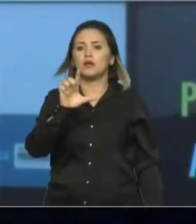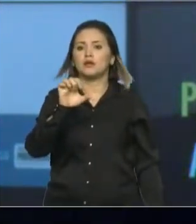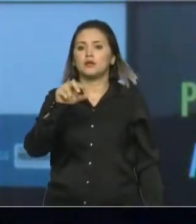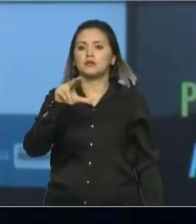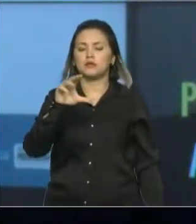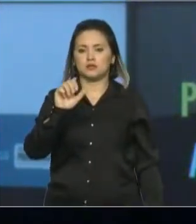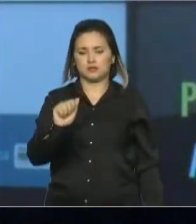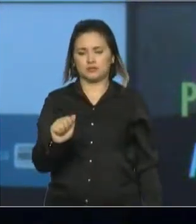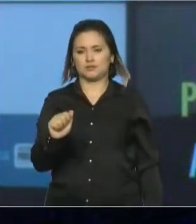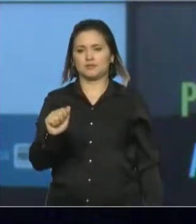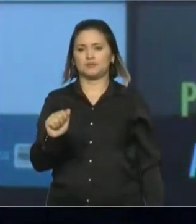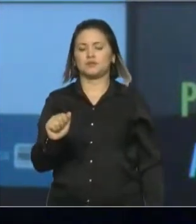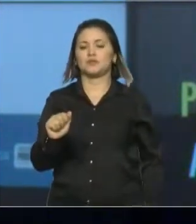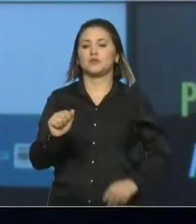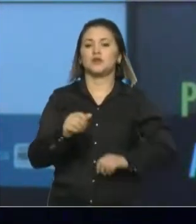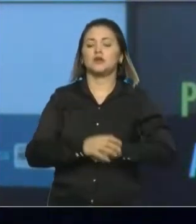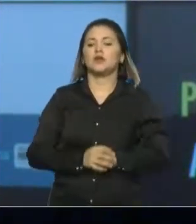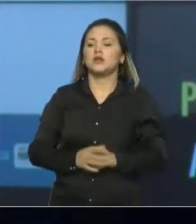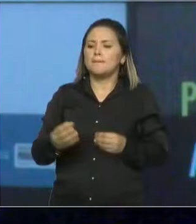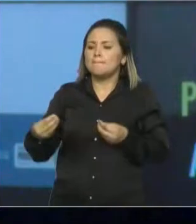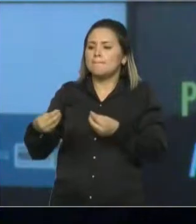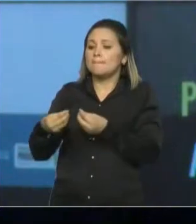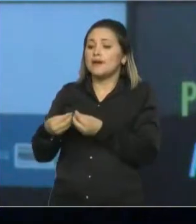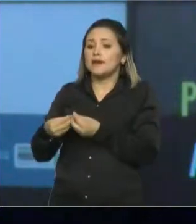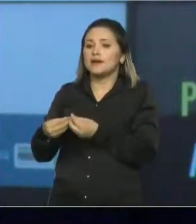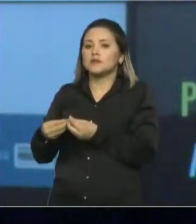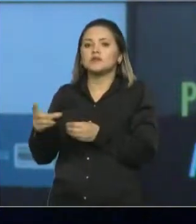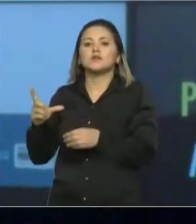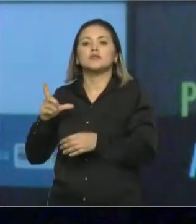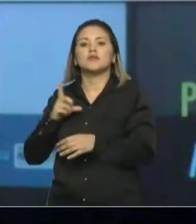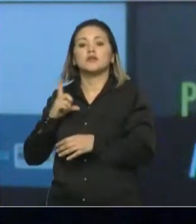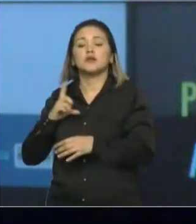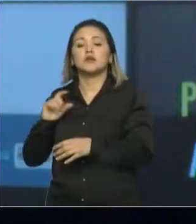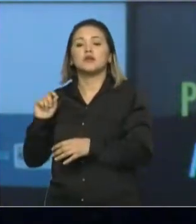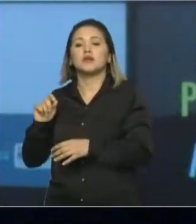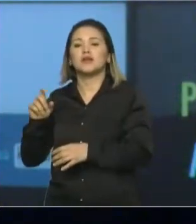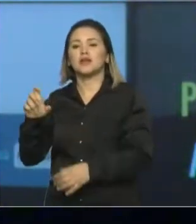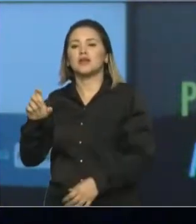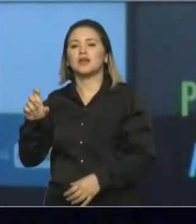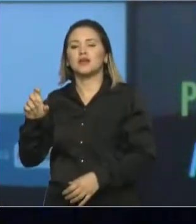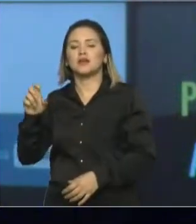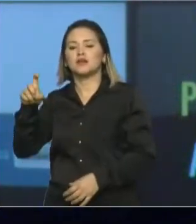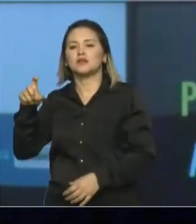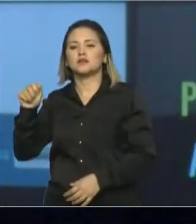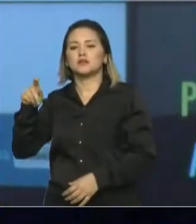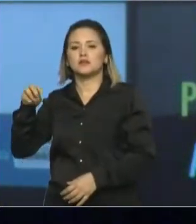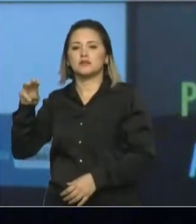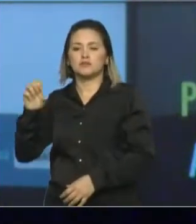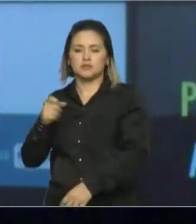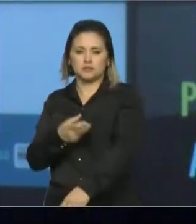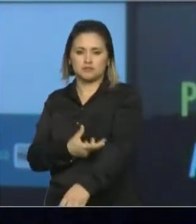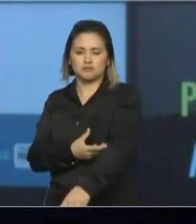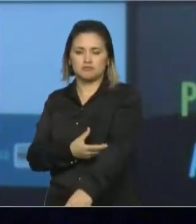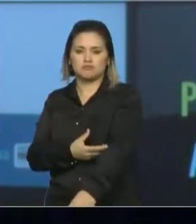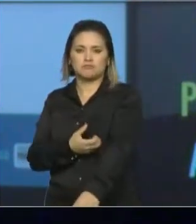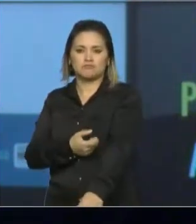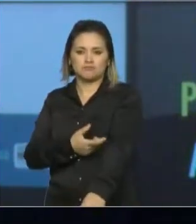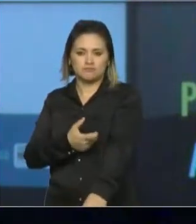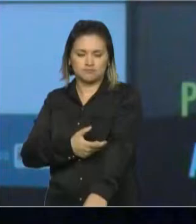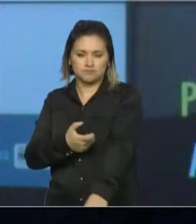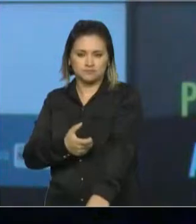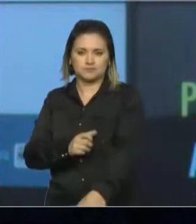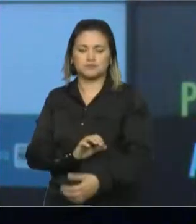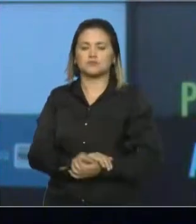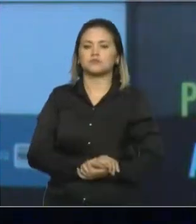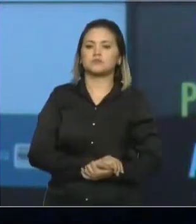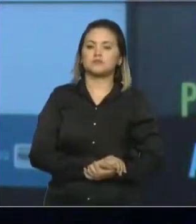Ceará. Qual é o custeio de uma policlínica dessa? Uma policlínica tipo 1 mensal sai a 545 mil e a tipo 2